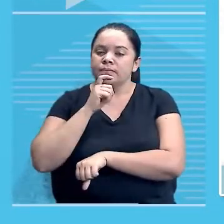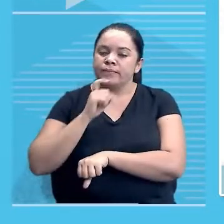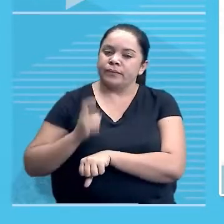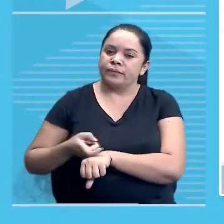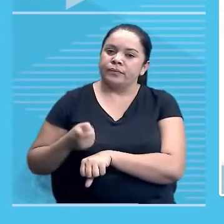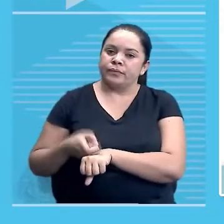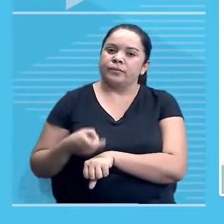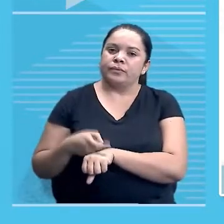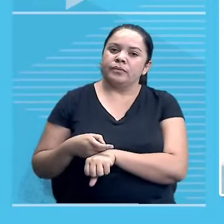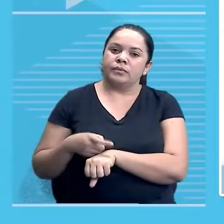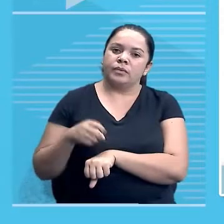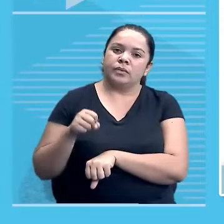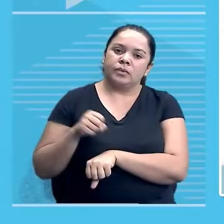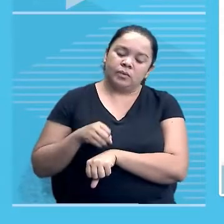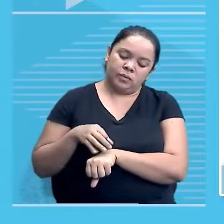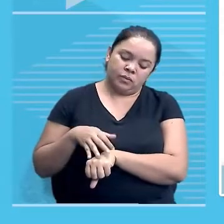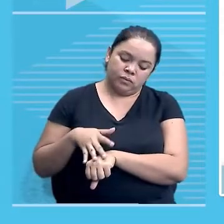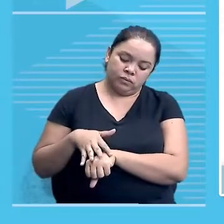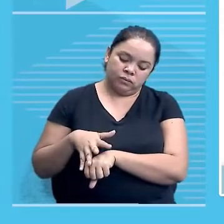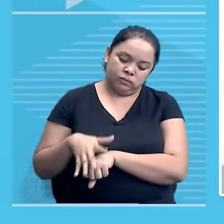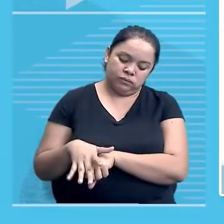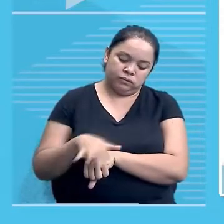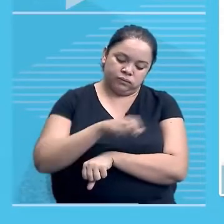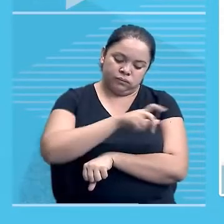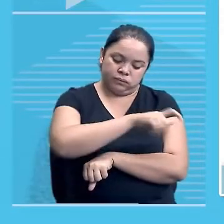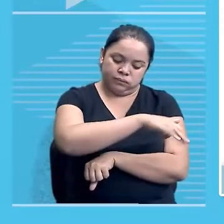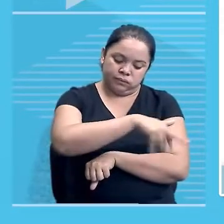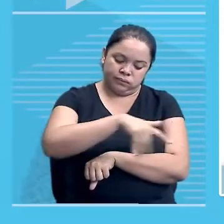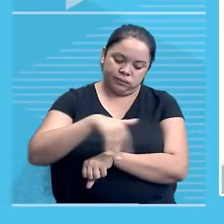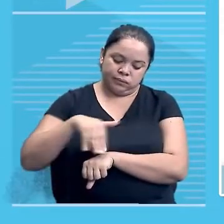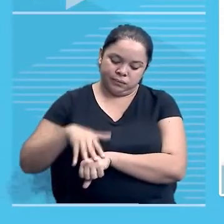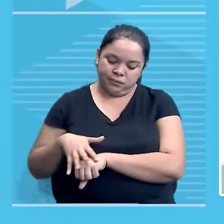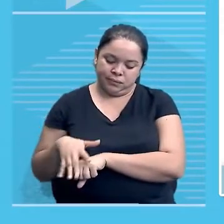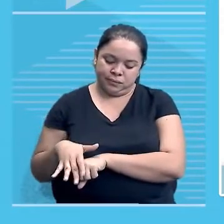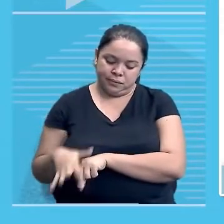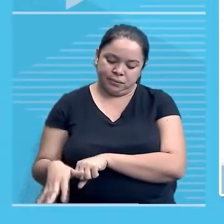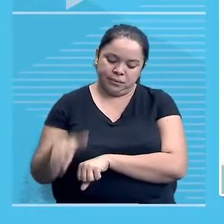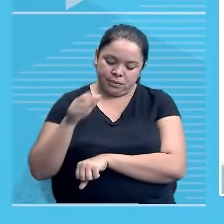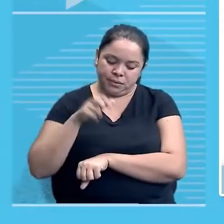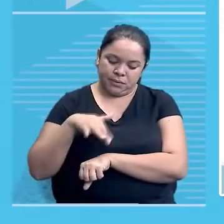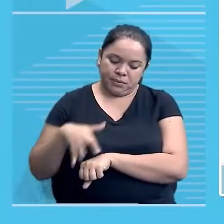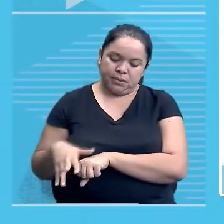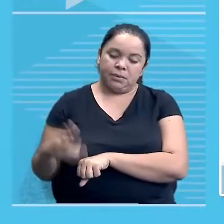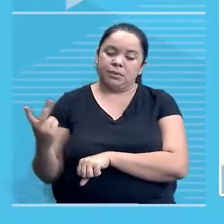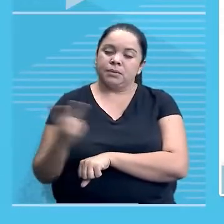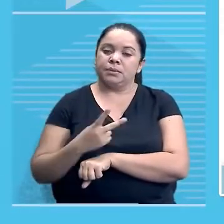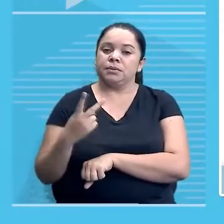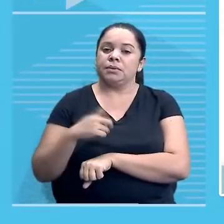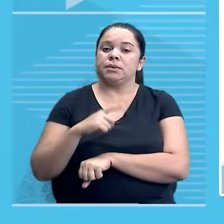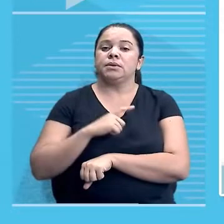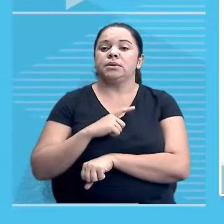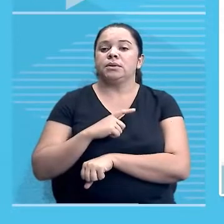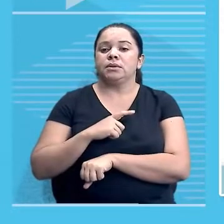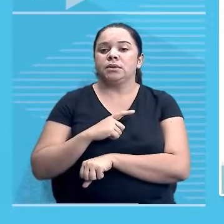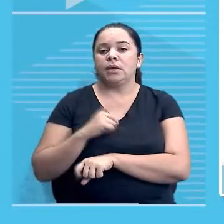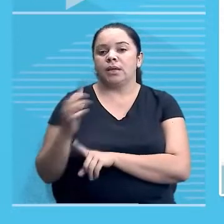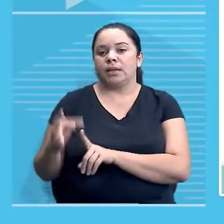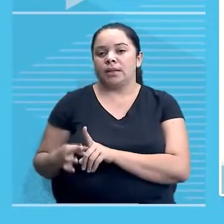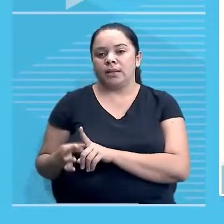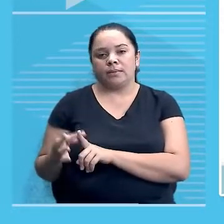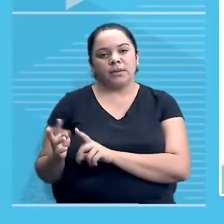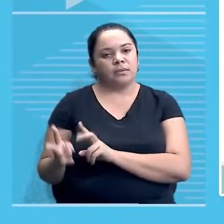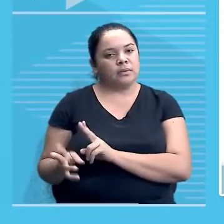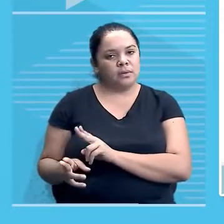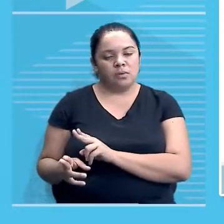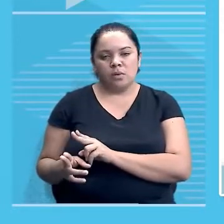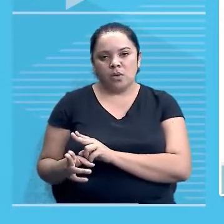calor que veio da chama, os dois eles vão possuir mesma temperatura no final,